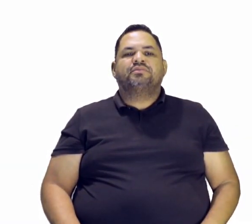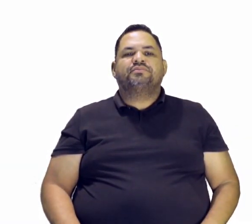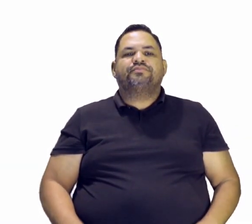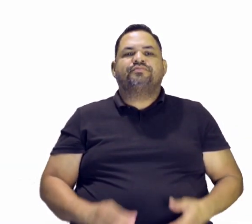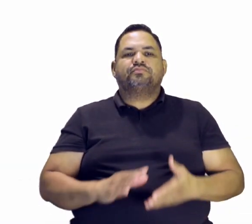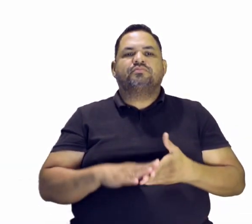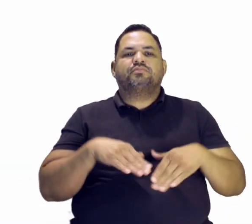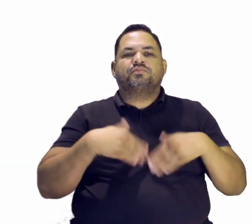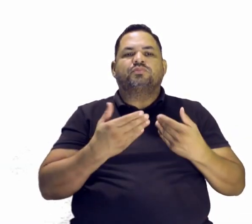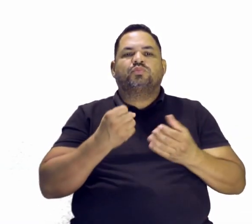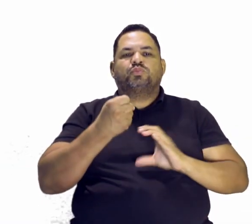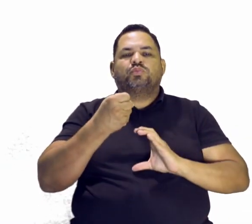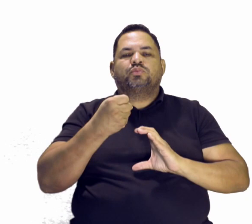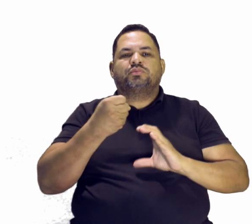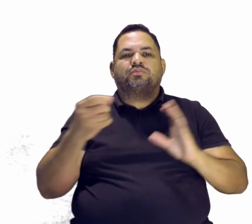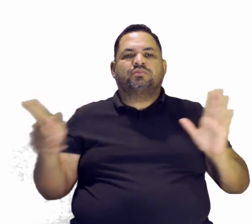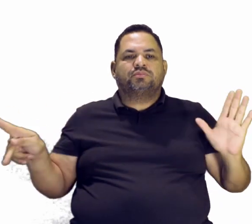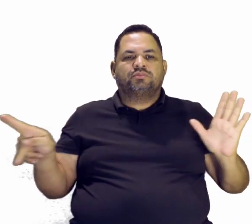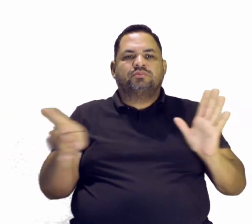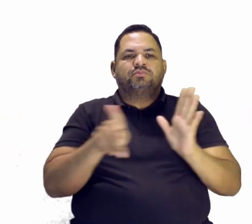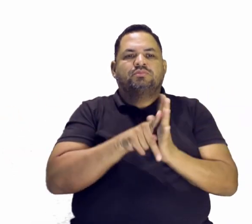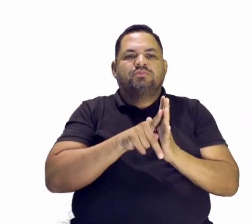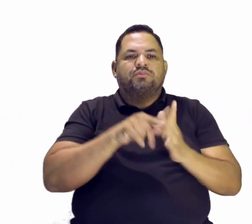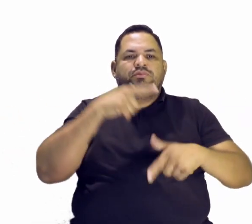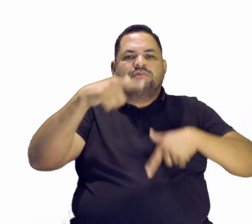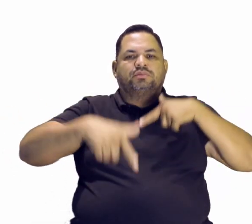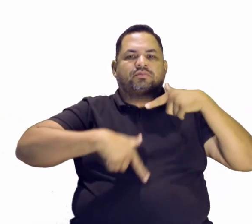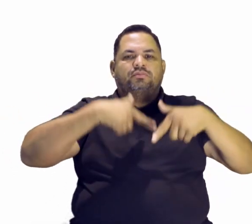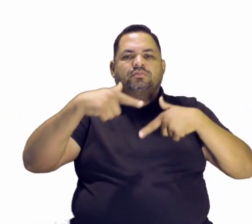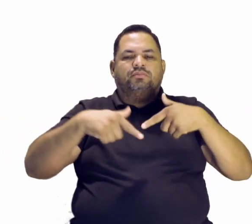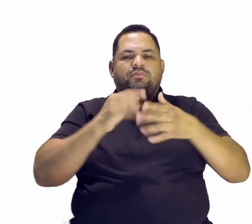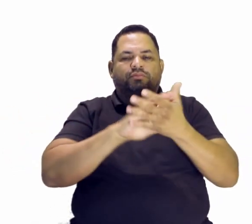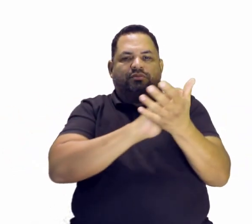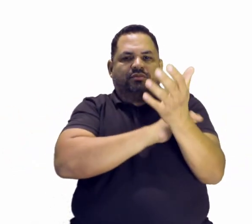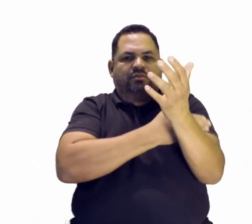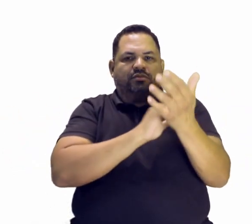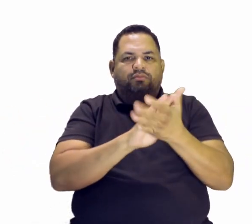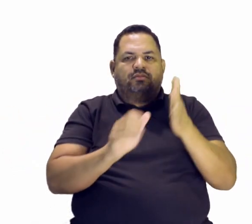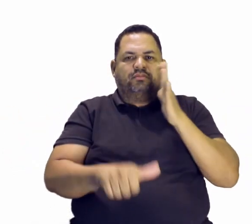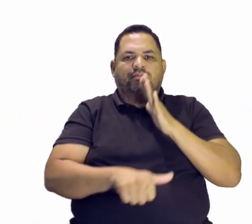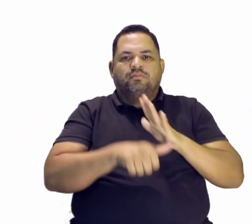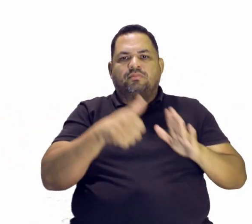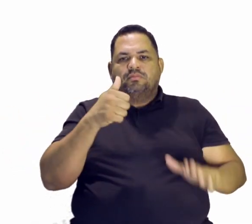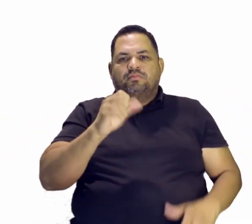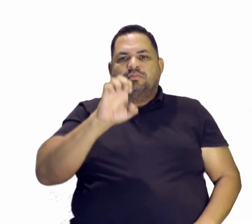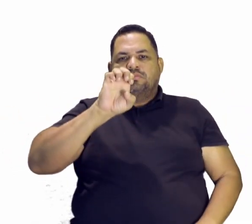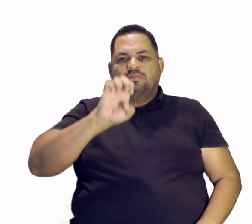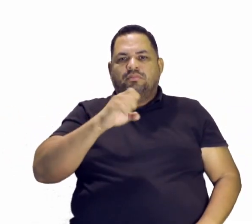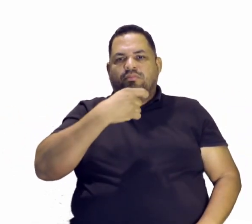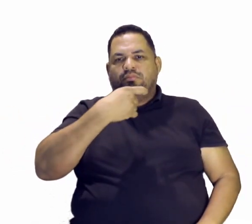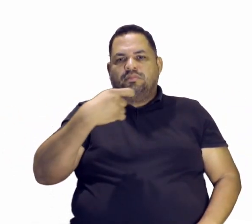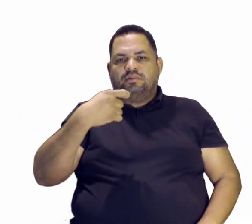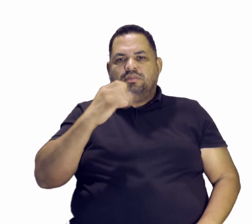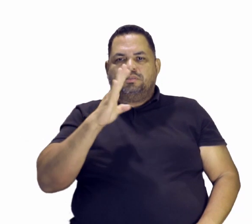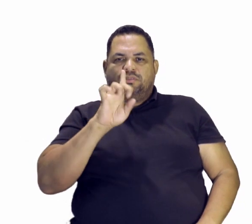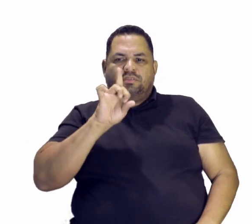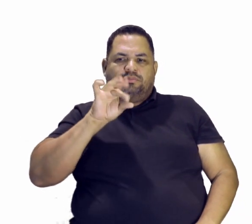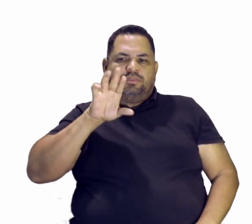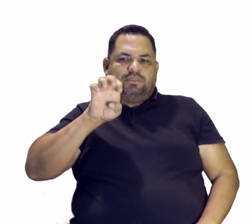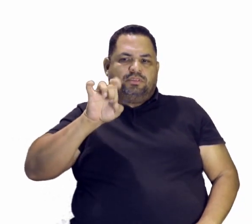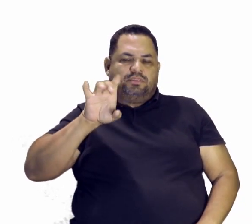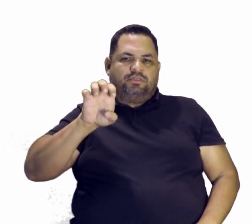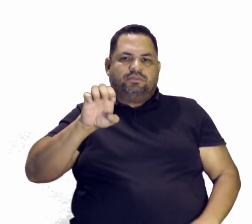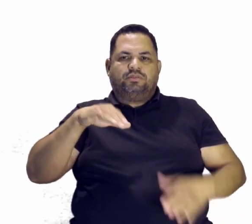as propriedades funcionais do músculo. Então, nós temos a primeira dela, que é a excitabilidade, que